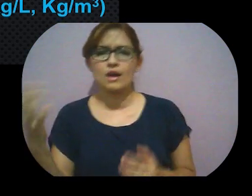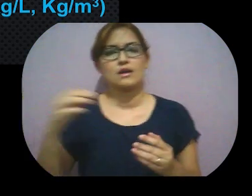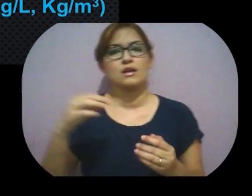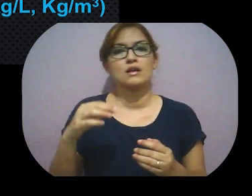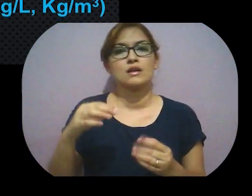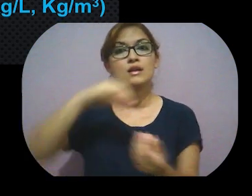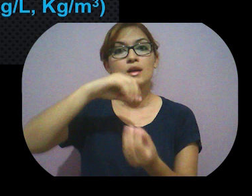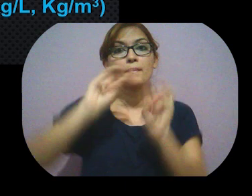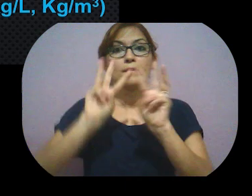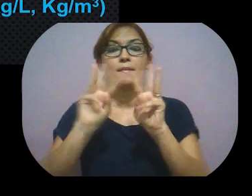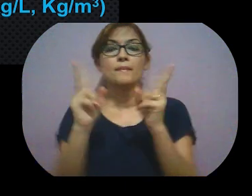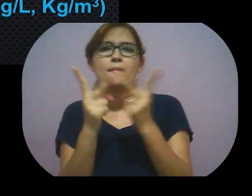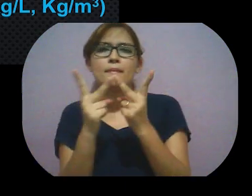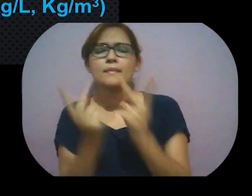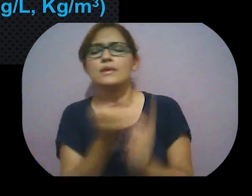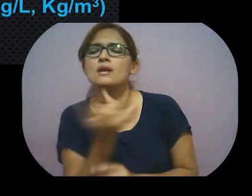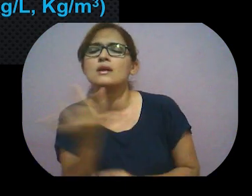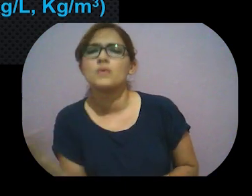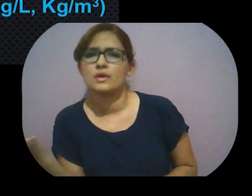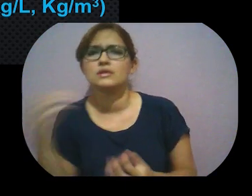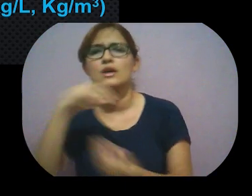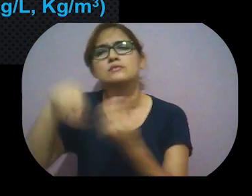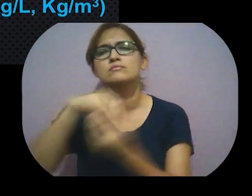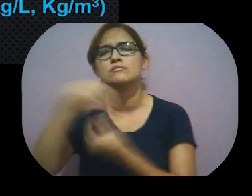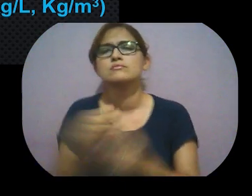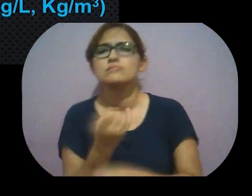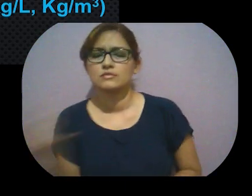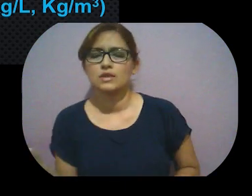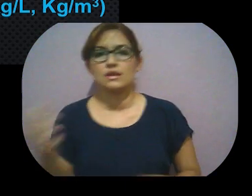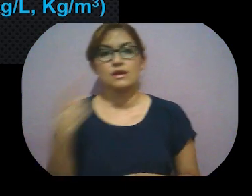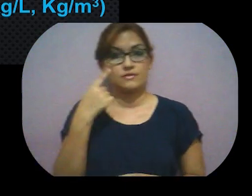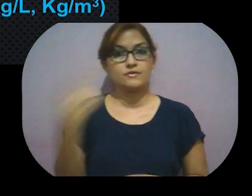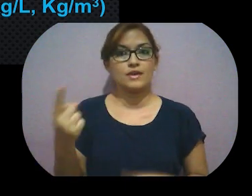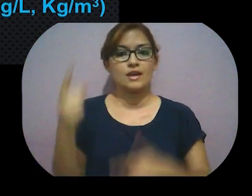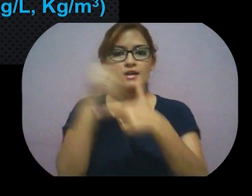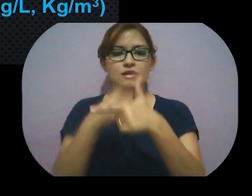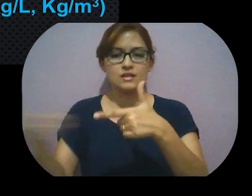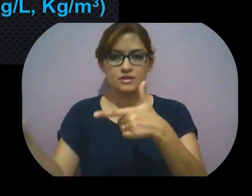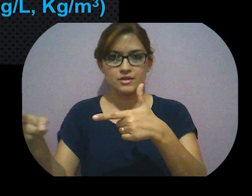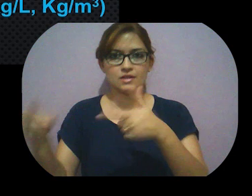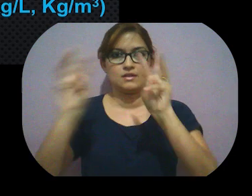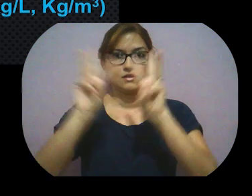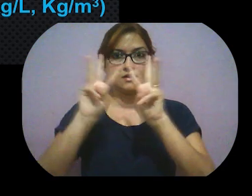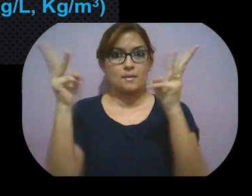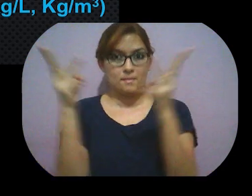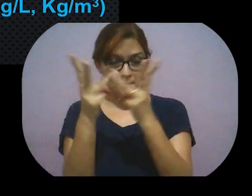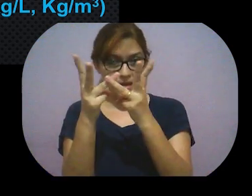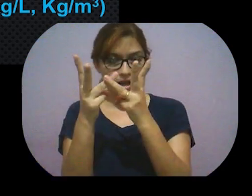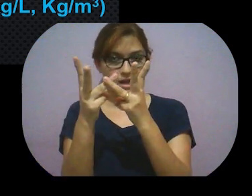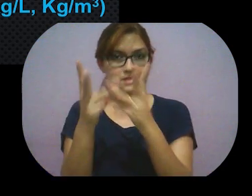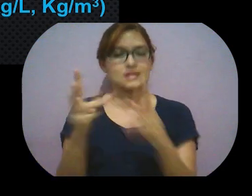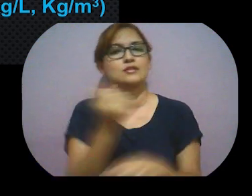temos aqui a concentração comum, que representamos pela letra C, que é a razão entre a massa do soluto e o volume da